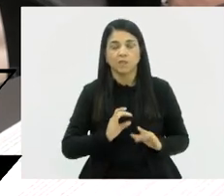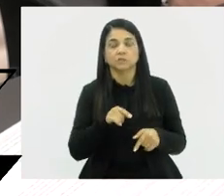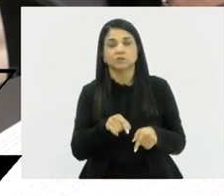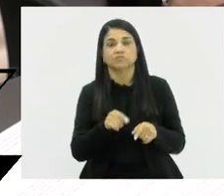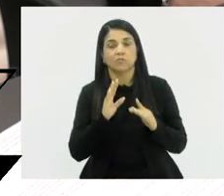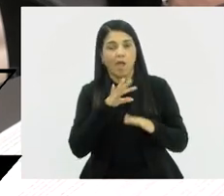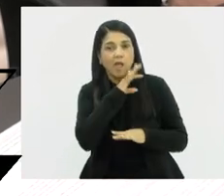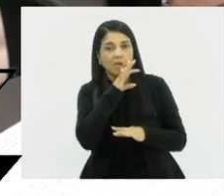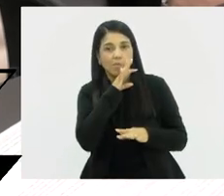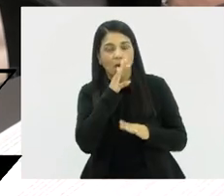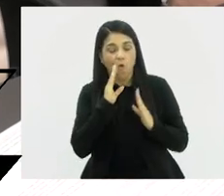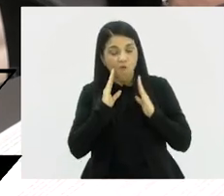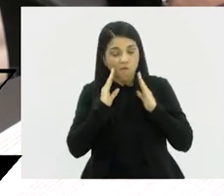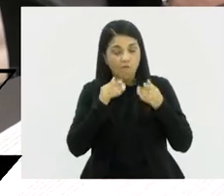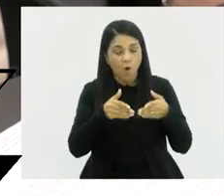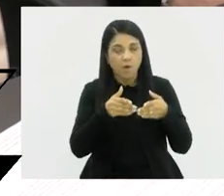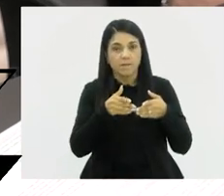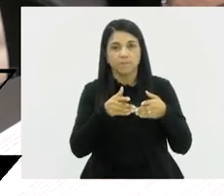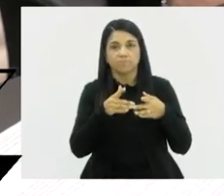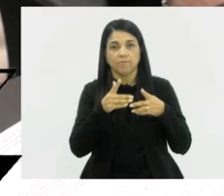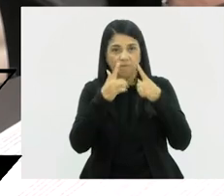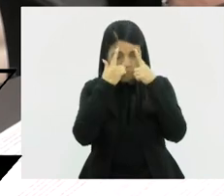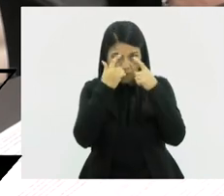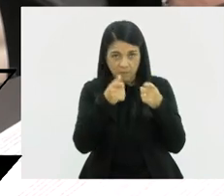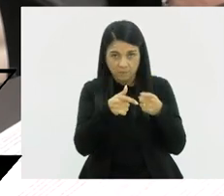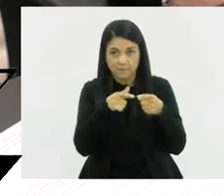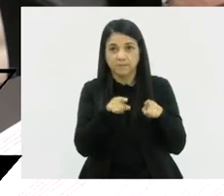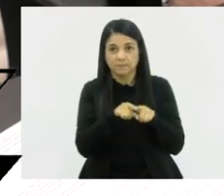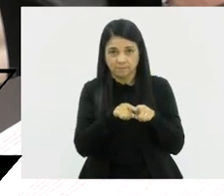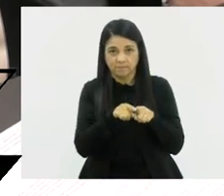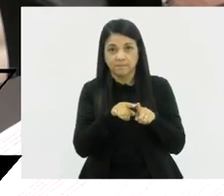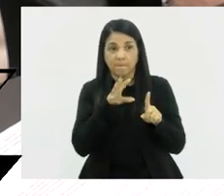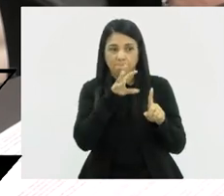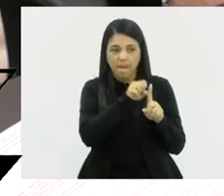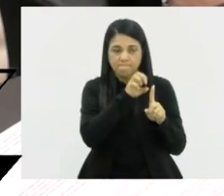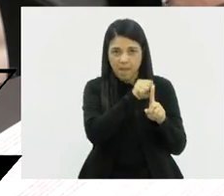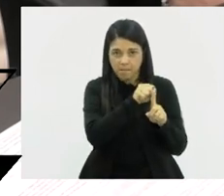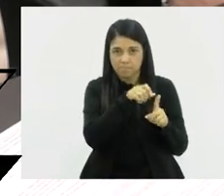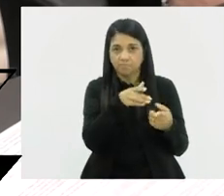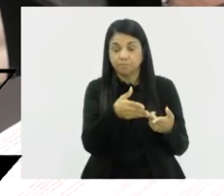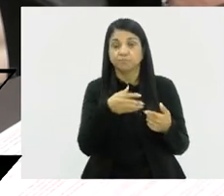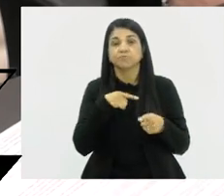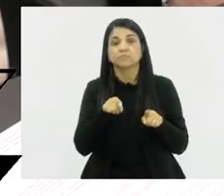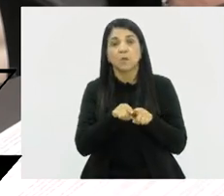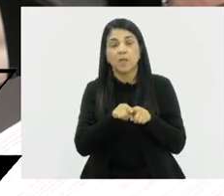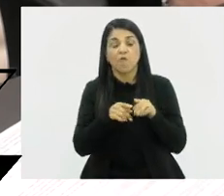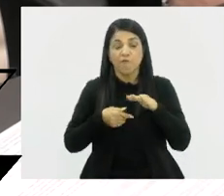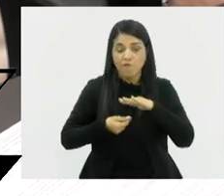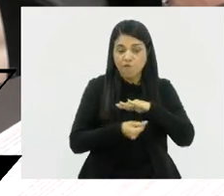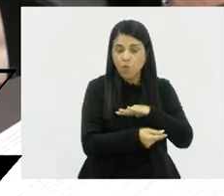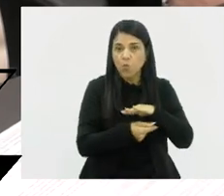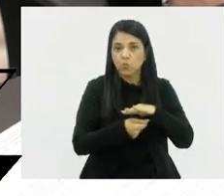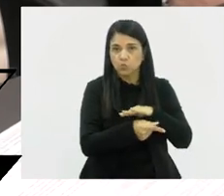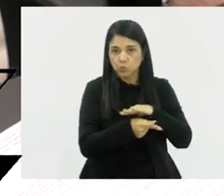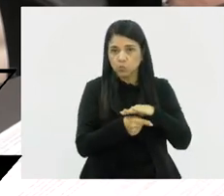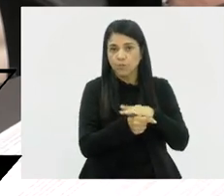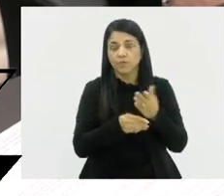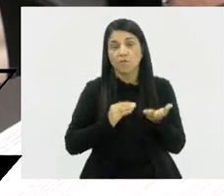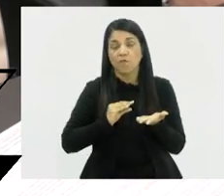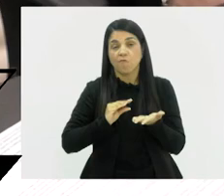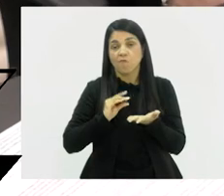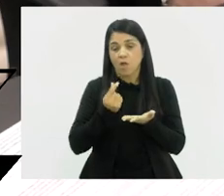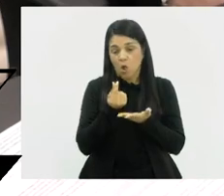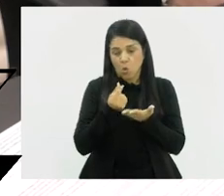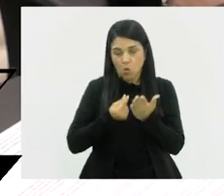foco nos ataques. E mais, criar um fundo, porque os valores encaminhados, né, os valores da